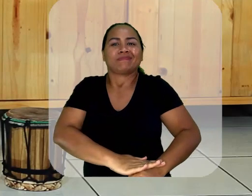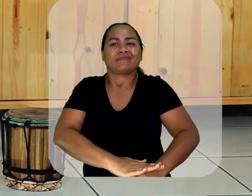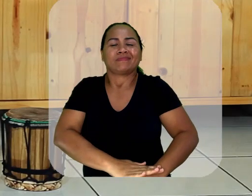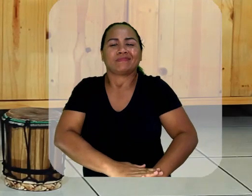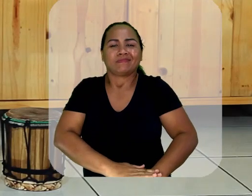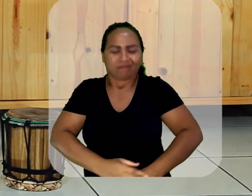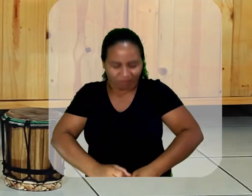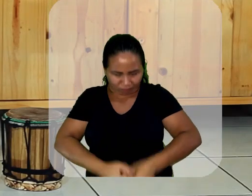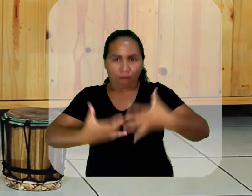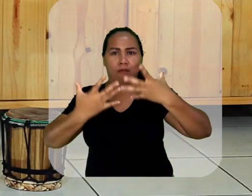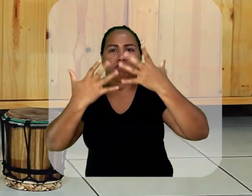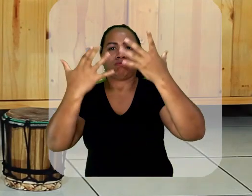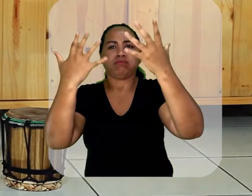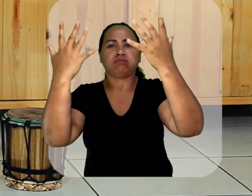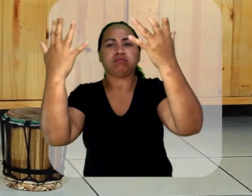De maneira